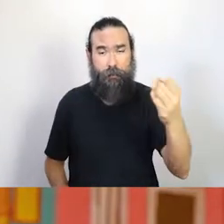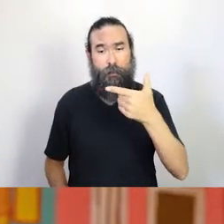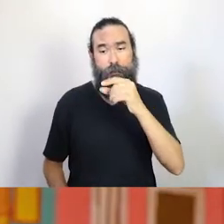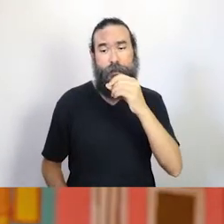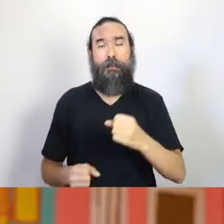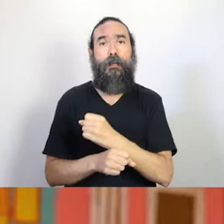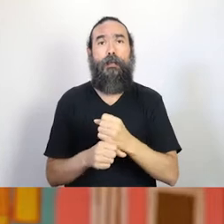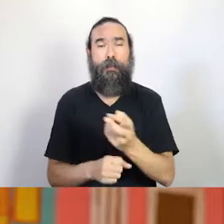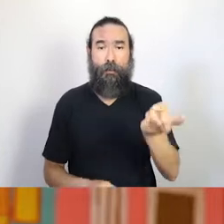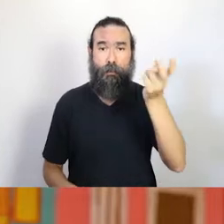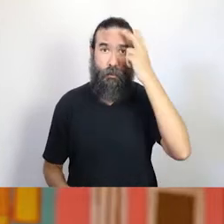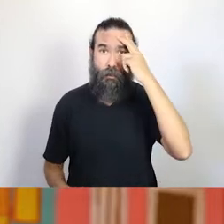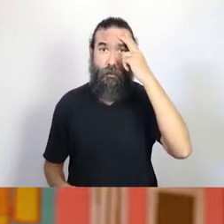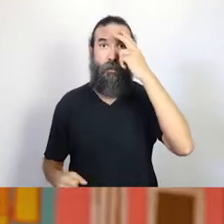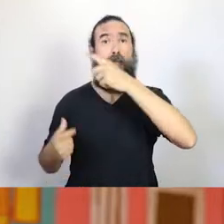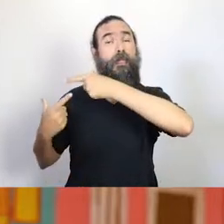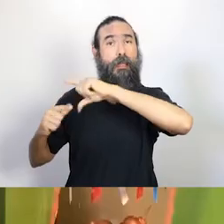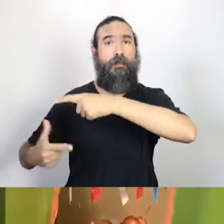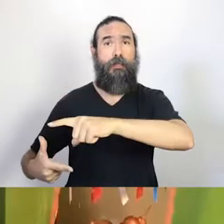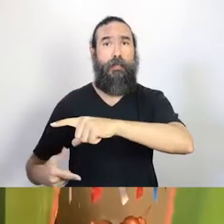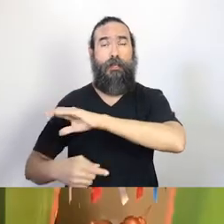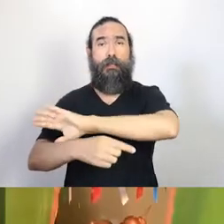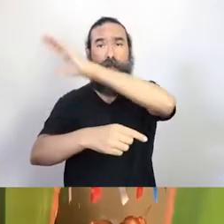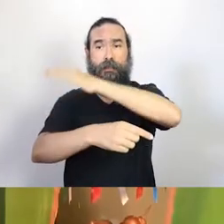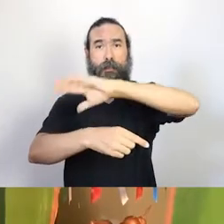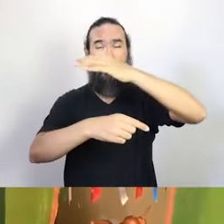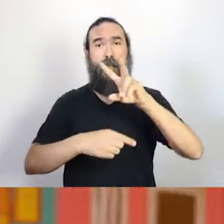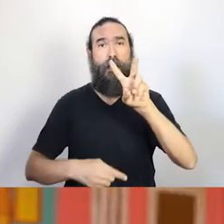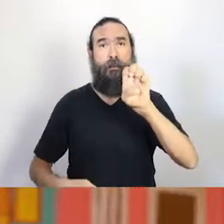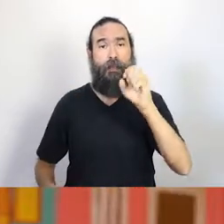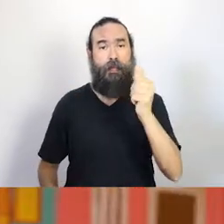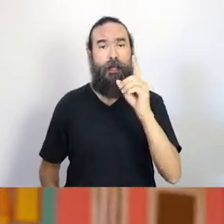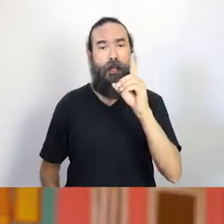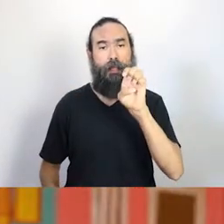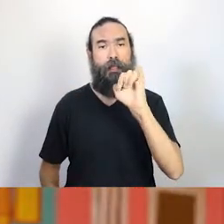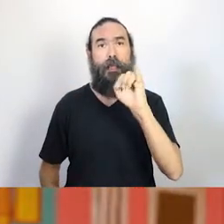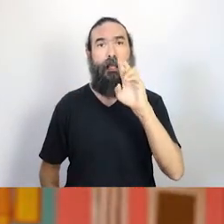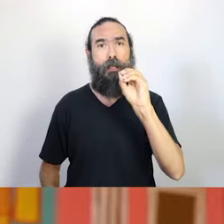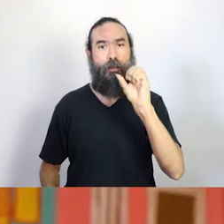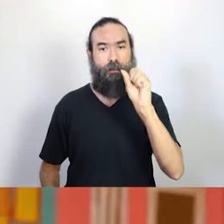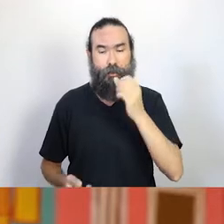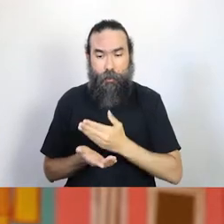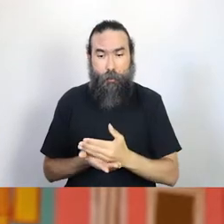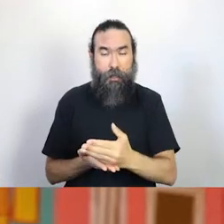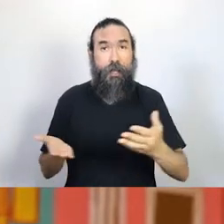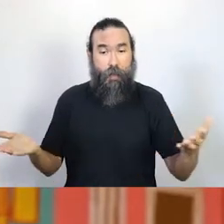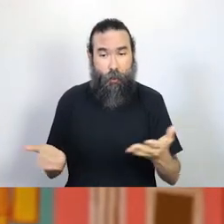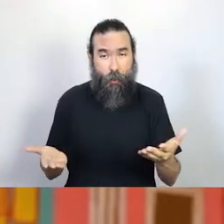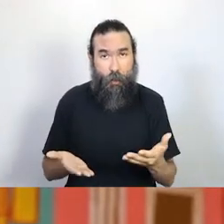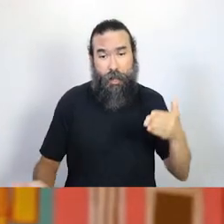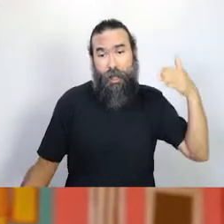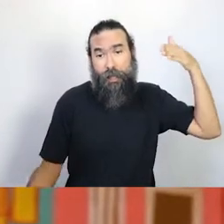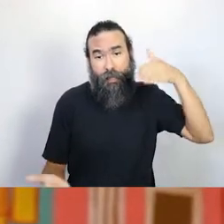de Culturas Tradicionais da Chapada do Veadeiro, que vai acontecer a partir de agora até o